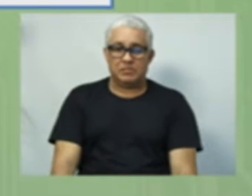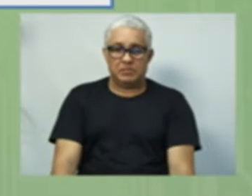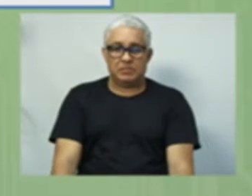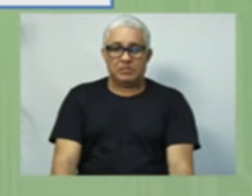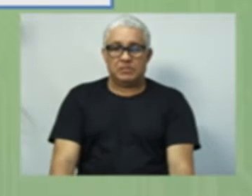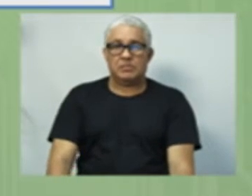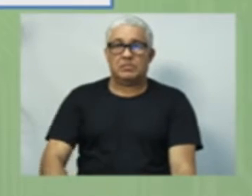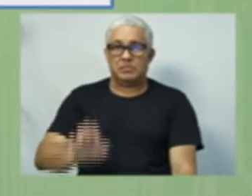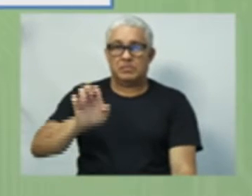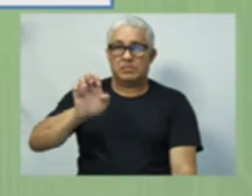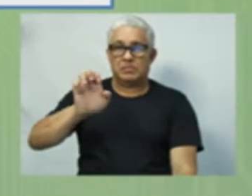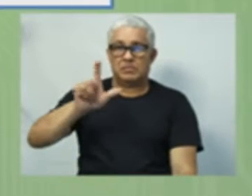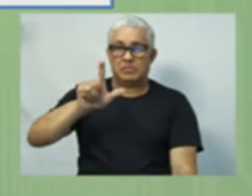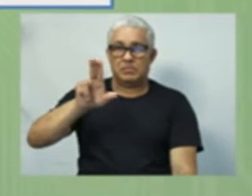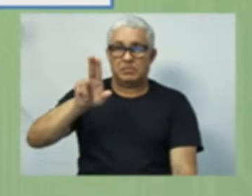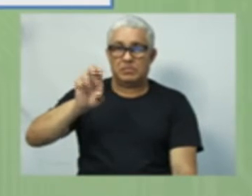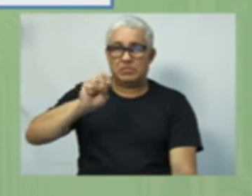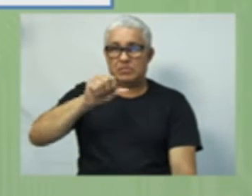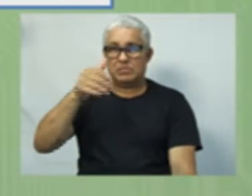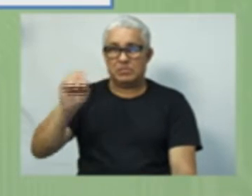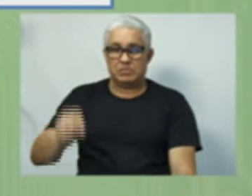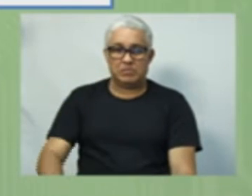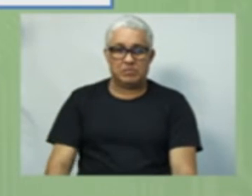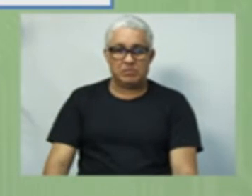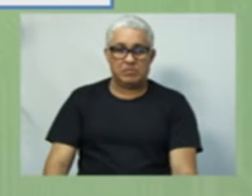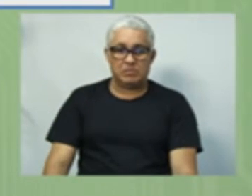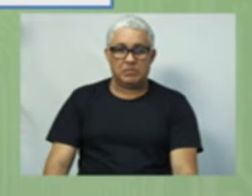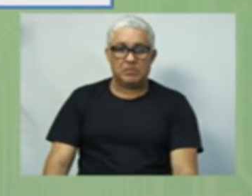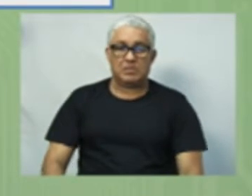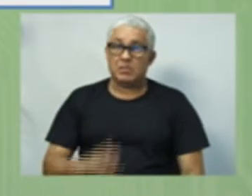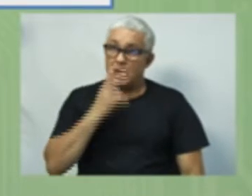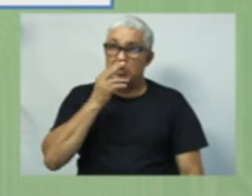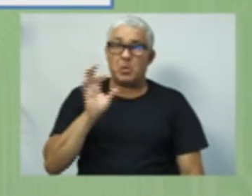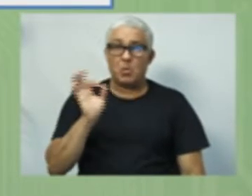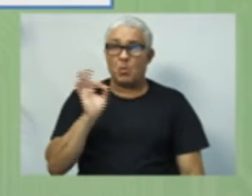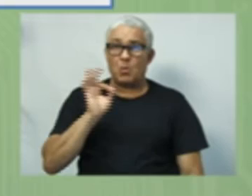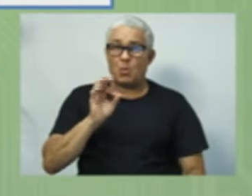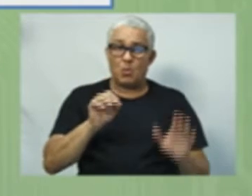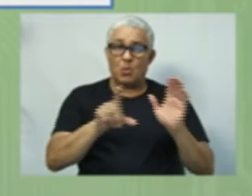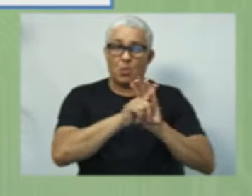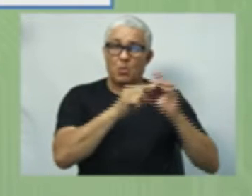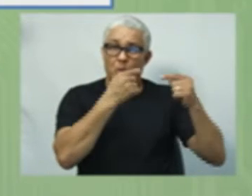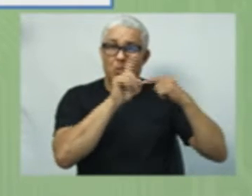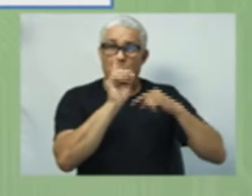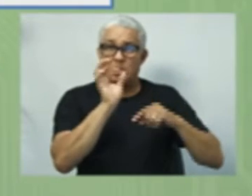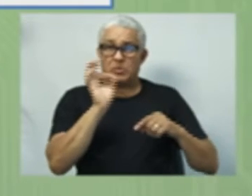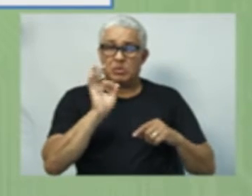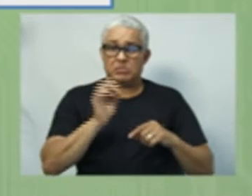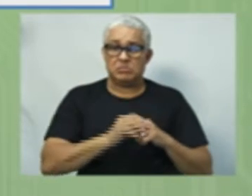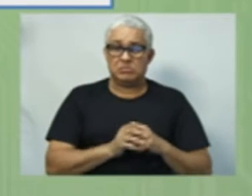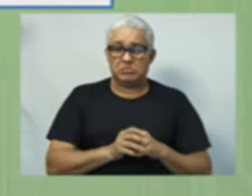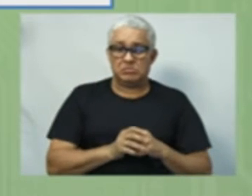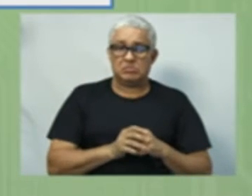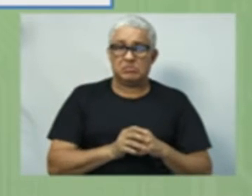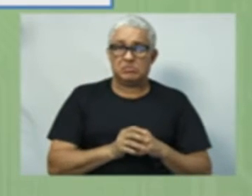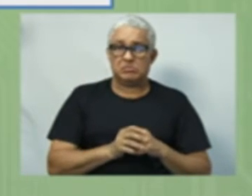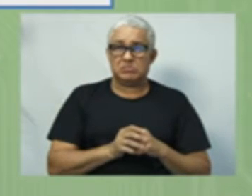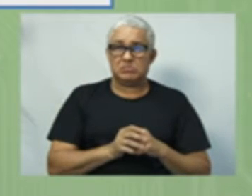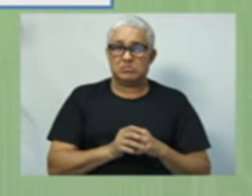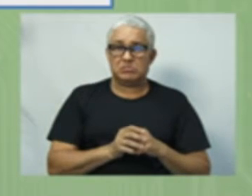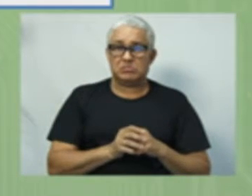lá. Elusão. Aparentemente, não se trata de uma forma ilícita, né? É de isenção tributária. Porém, meios